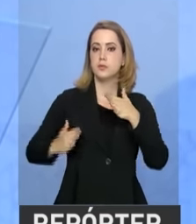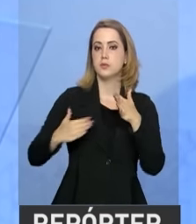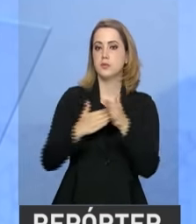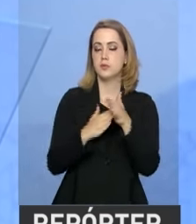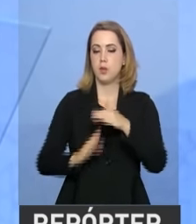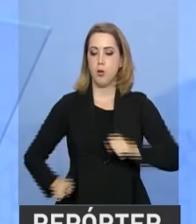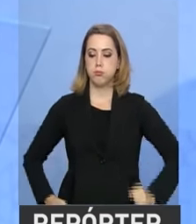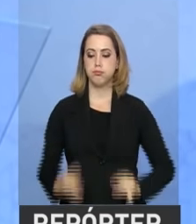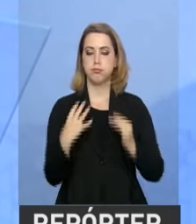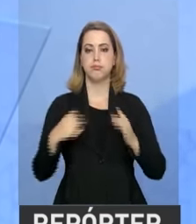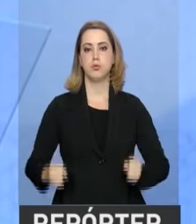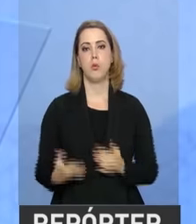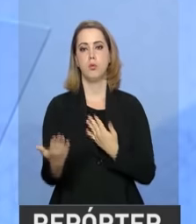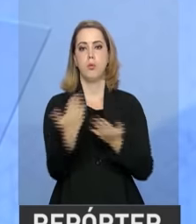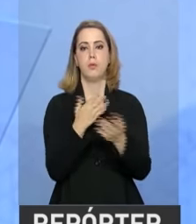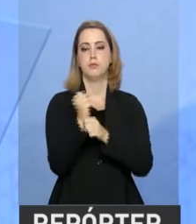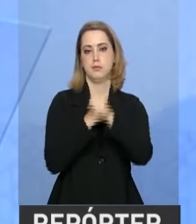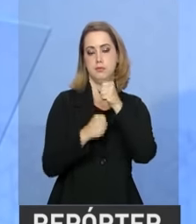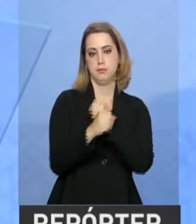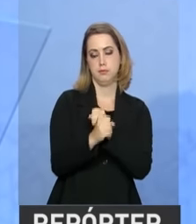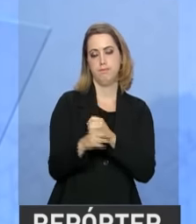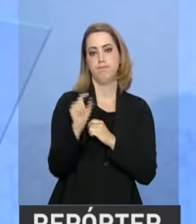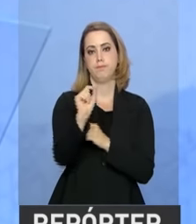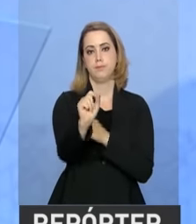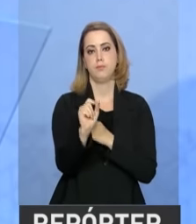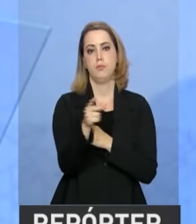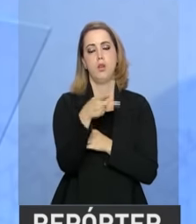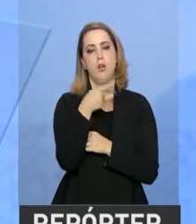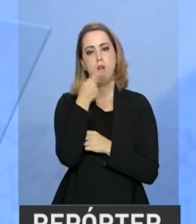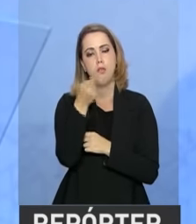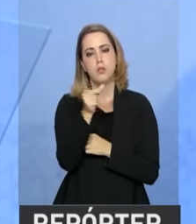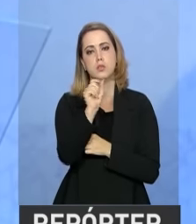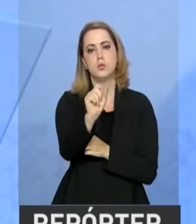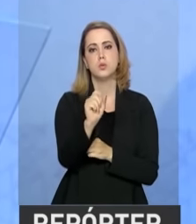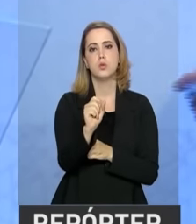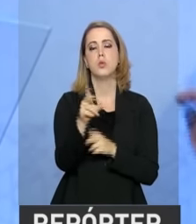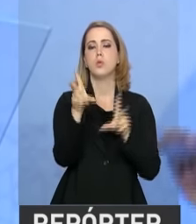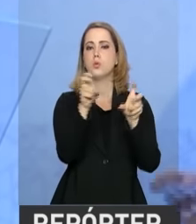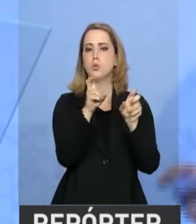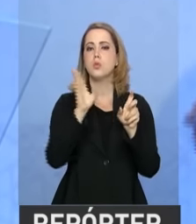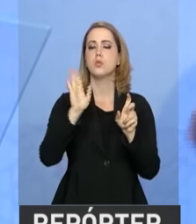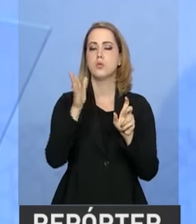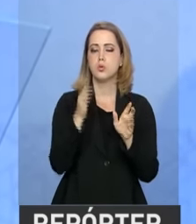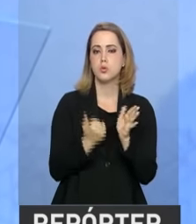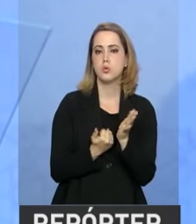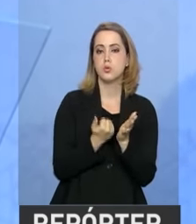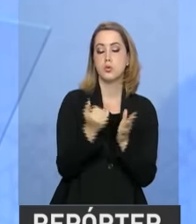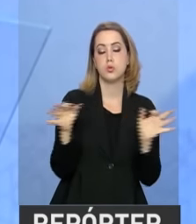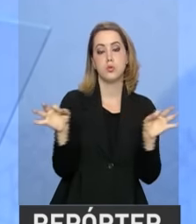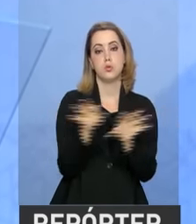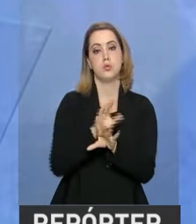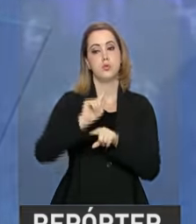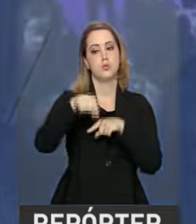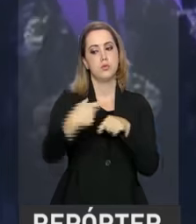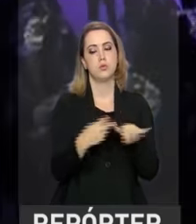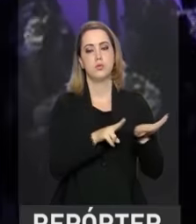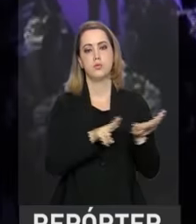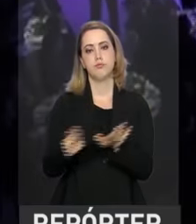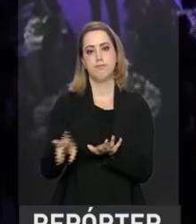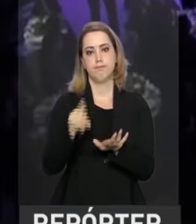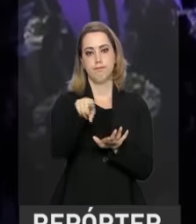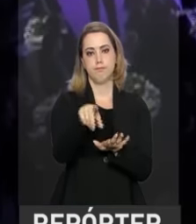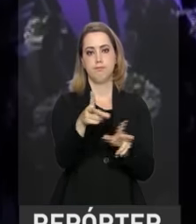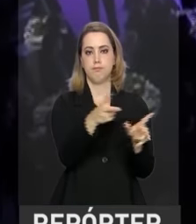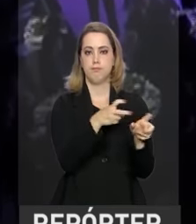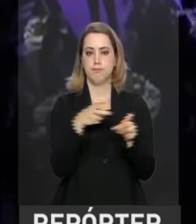à inflação do ano anterior, o ministro disse que o texto deve ser finalizado no início da próxima semana. A